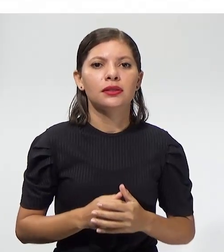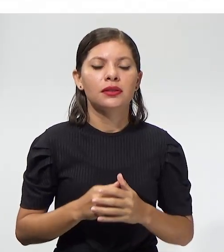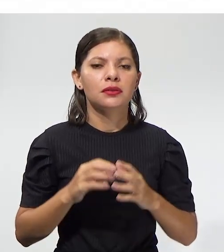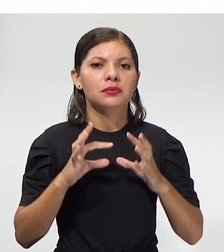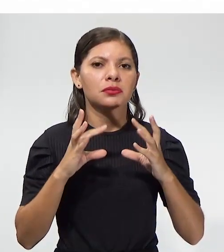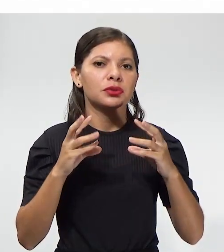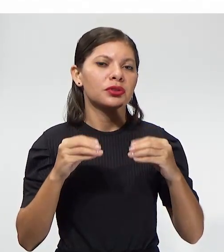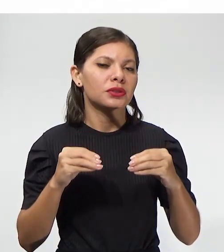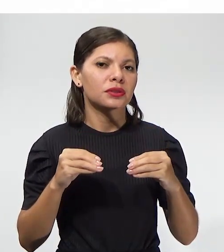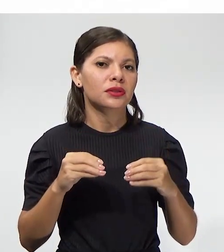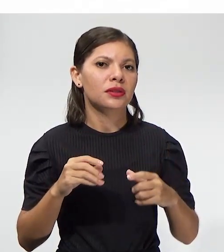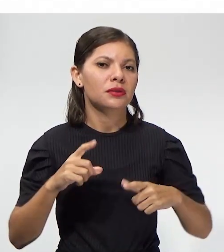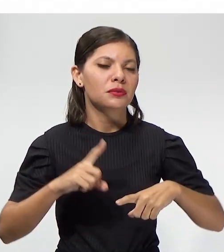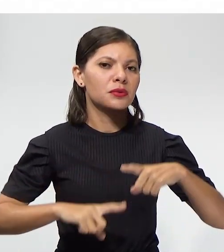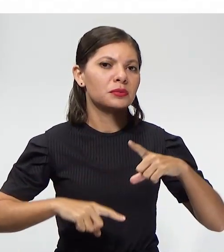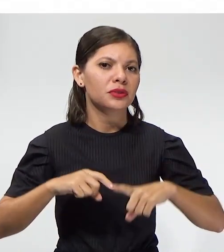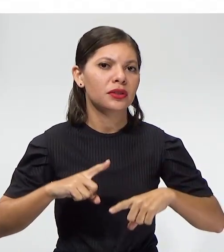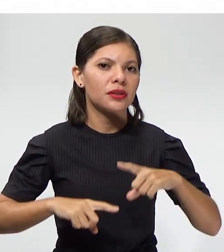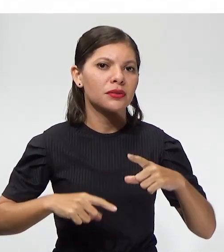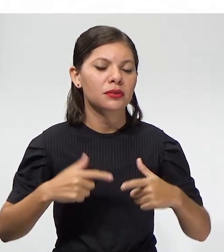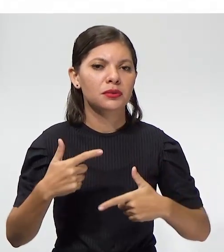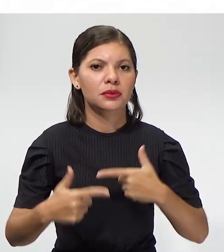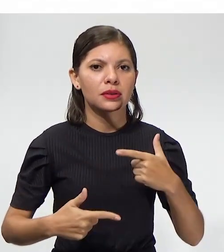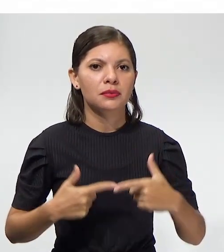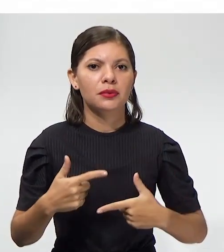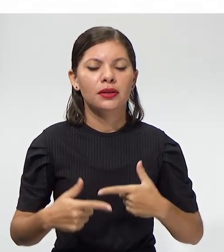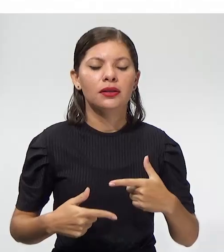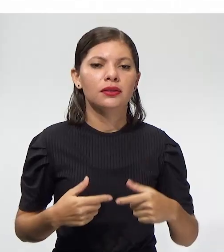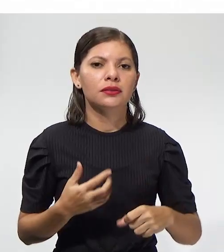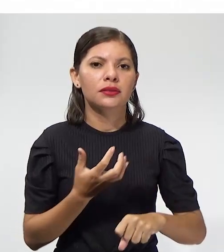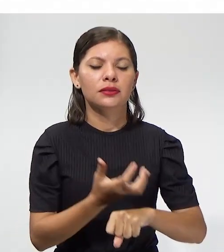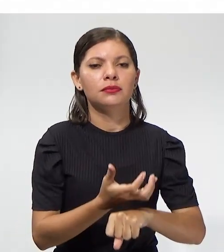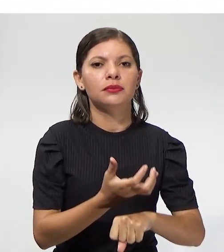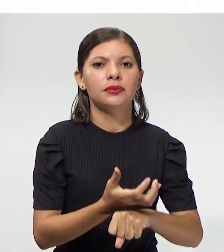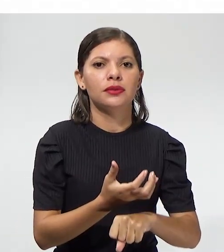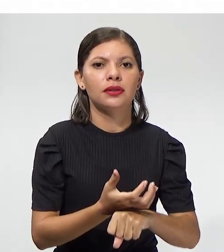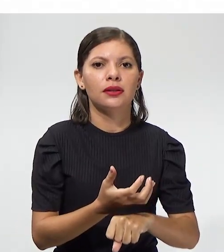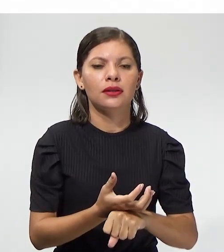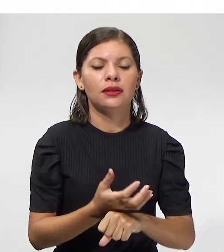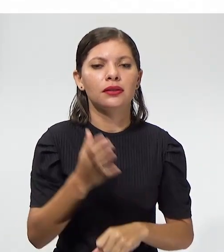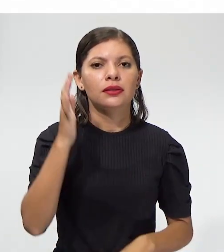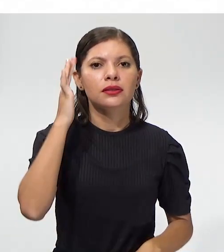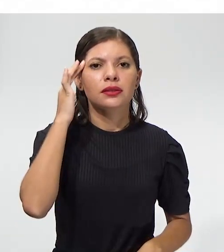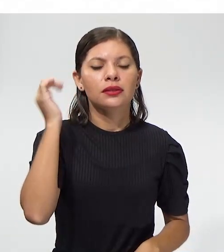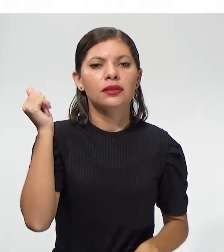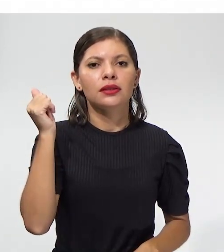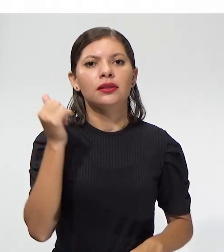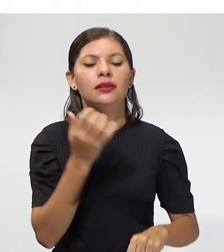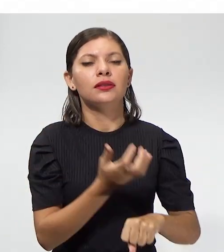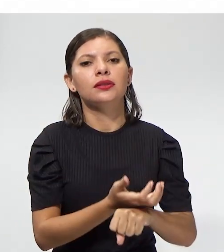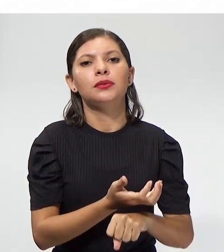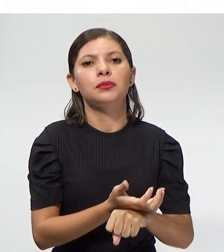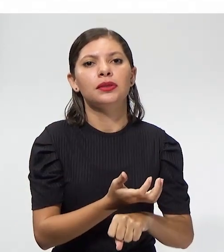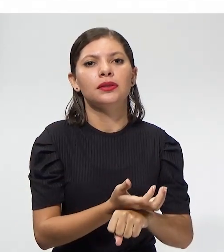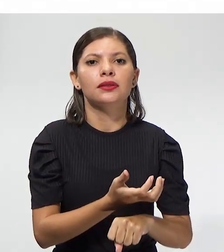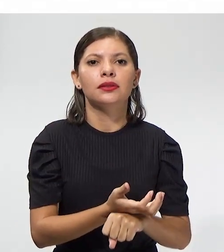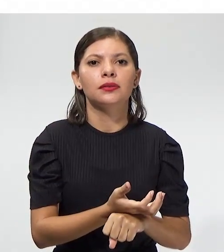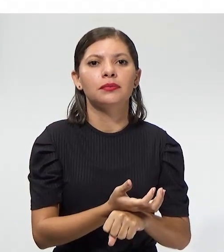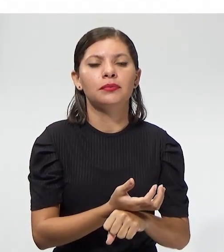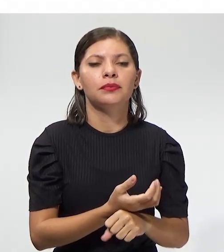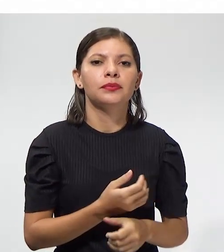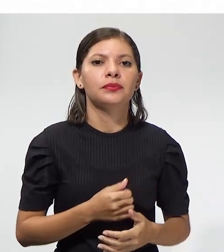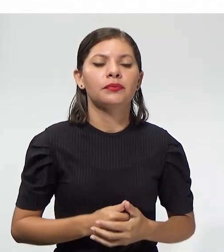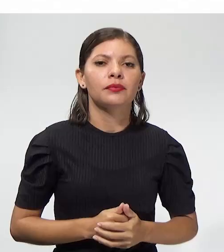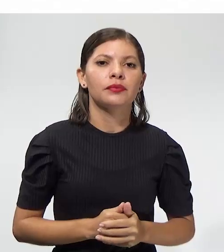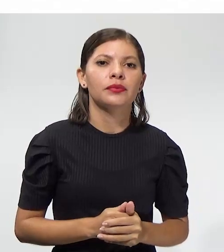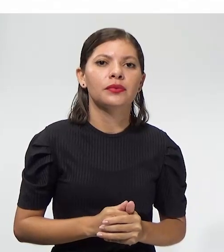objeto. Para um trabalho interdisciplinar, precisamos entender que a disciplina, as nossas disciplinas, elas são